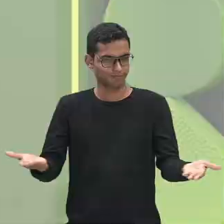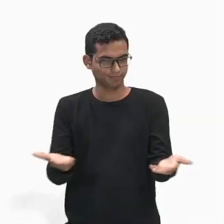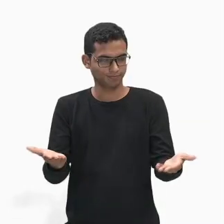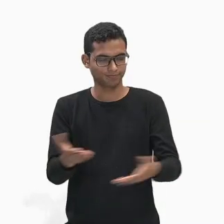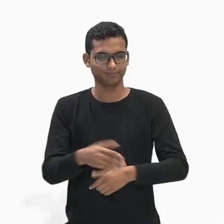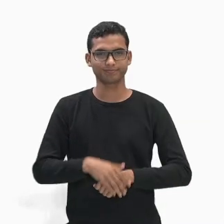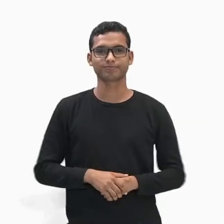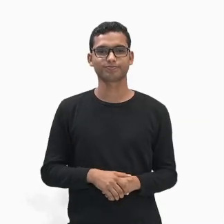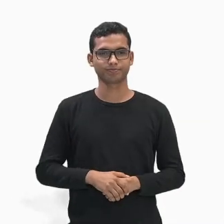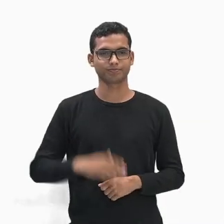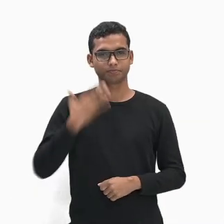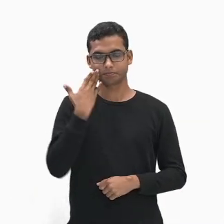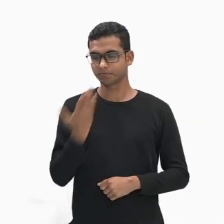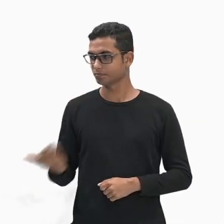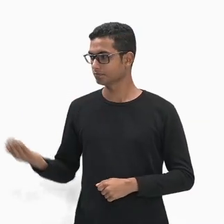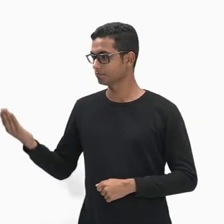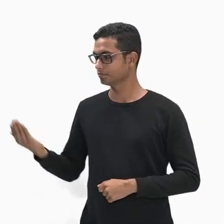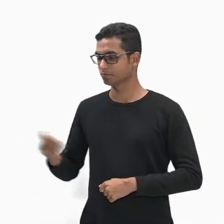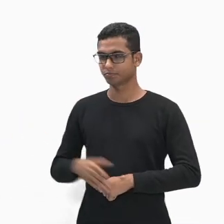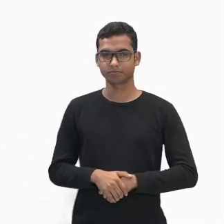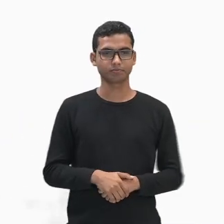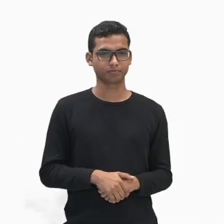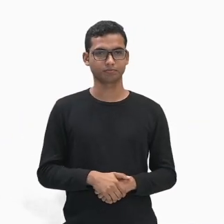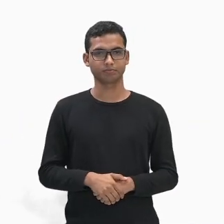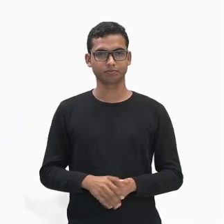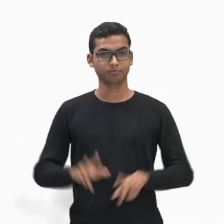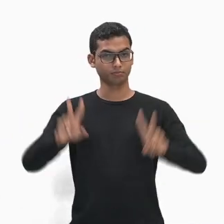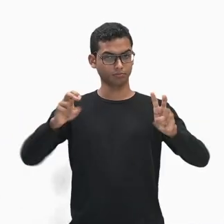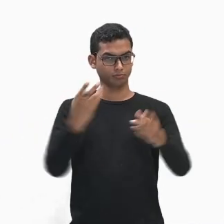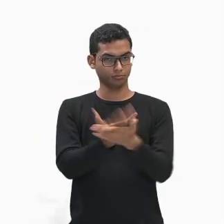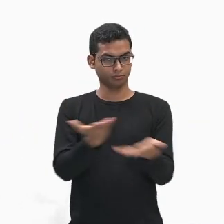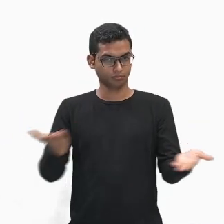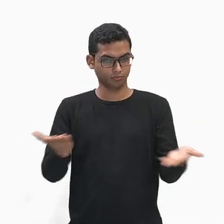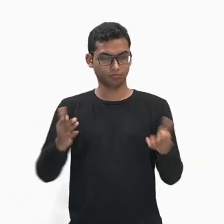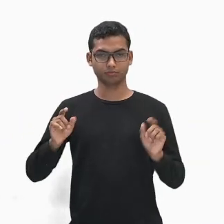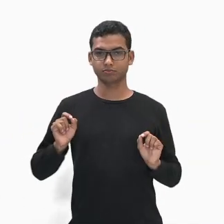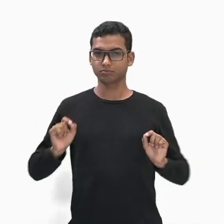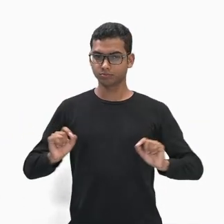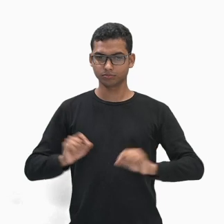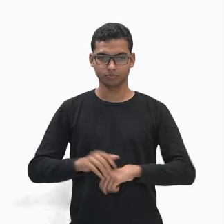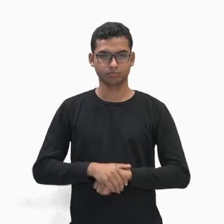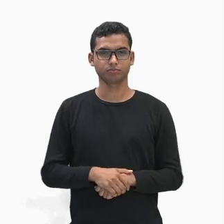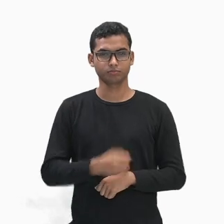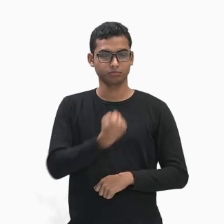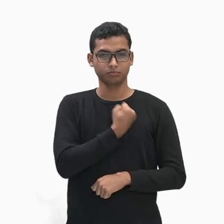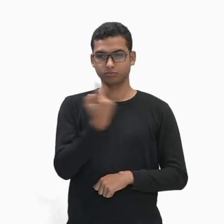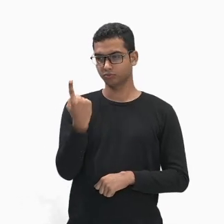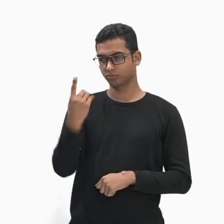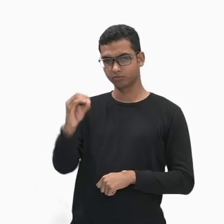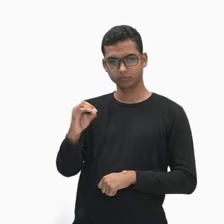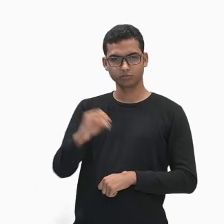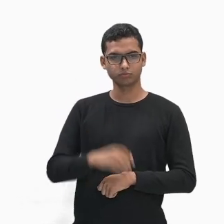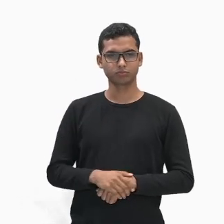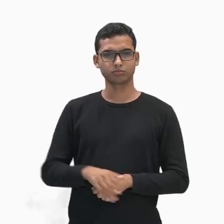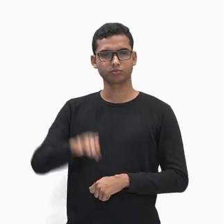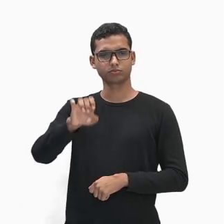conhecimento. Vamos lá. O nosso objeto de conhecimento da aula 10 é